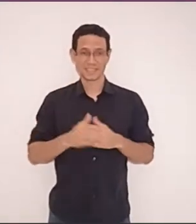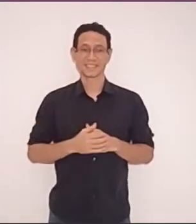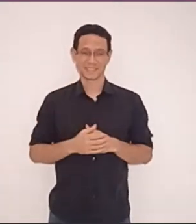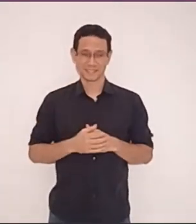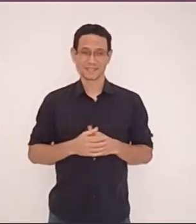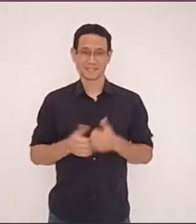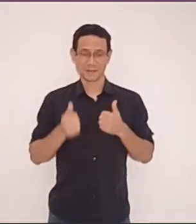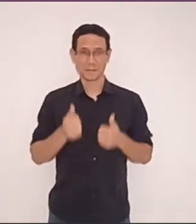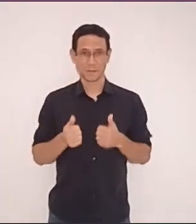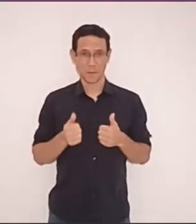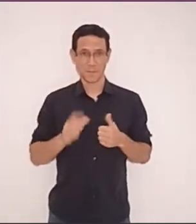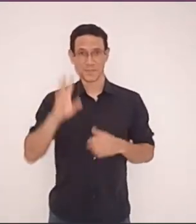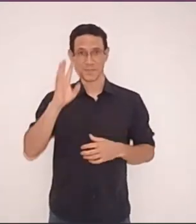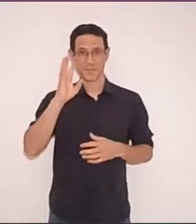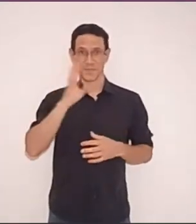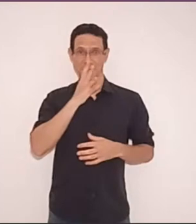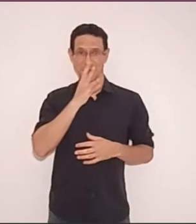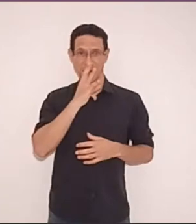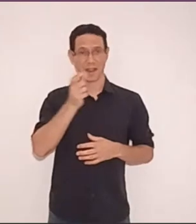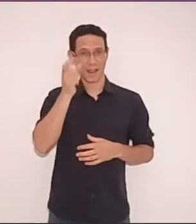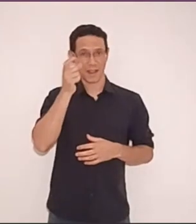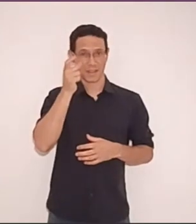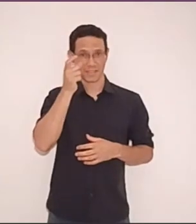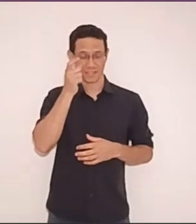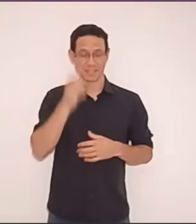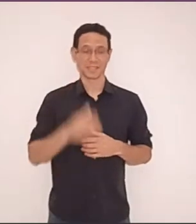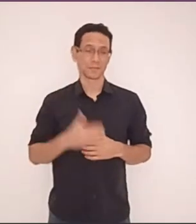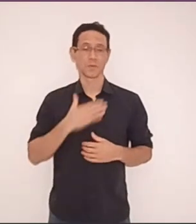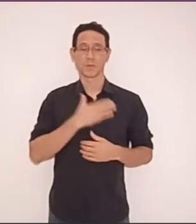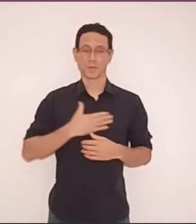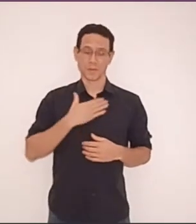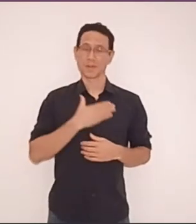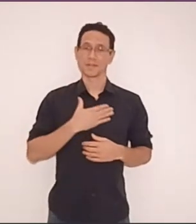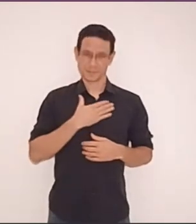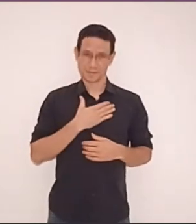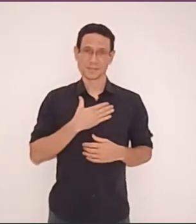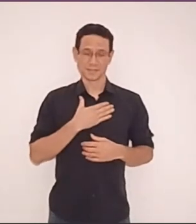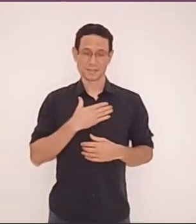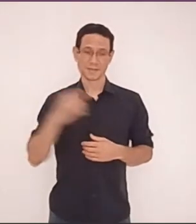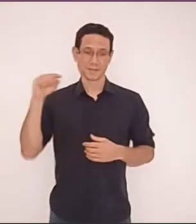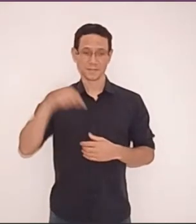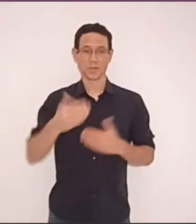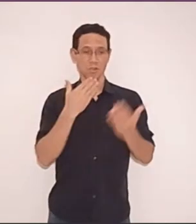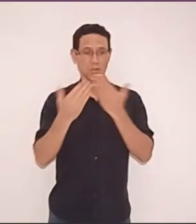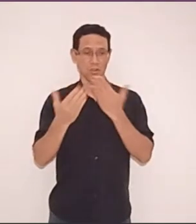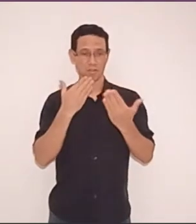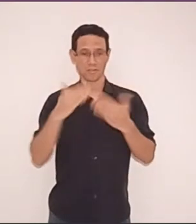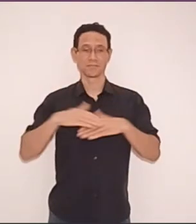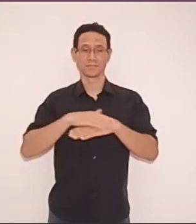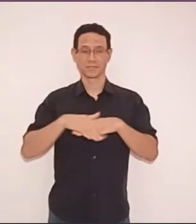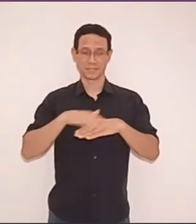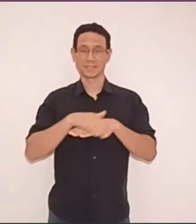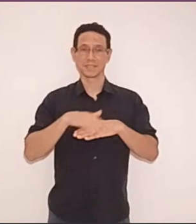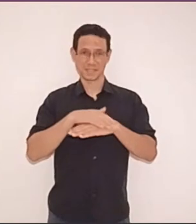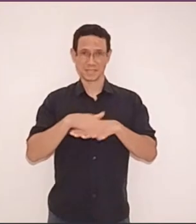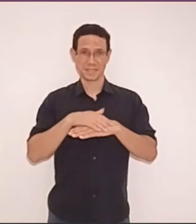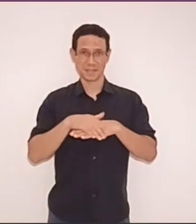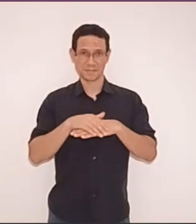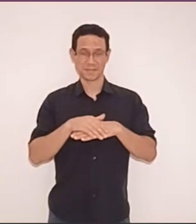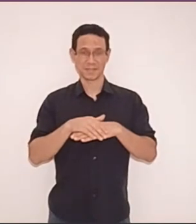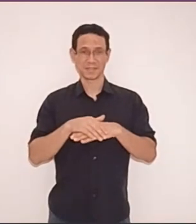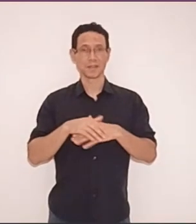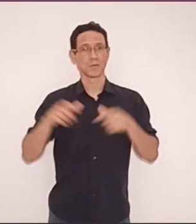e todos estão aqui assistindo é uma honra minha está aqui é dialogando sobre esse tema né